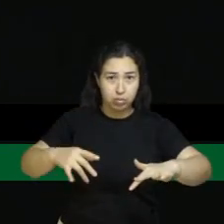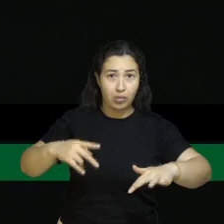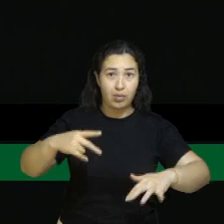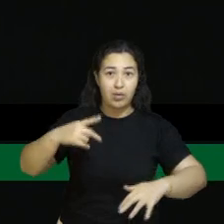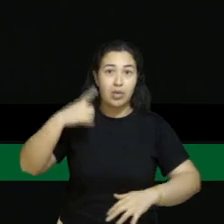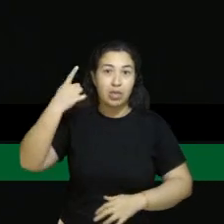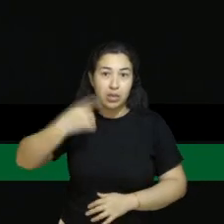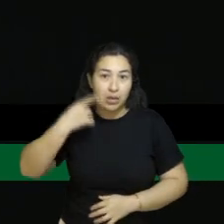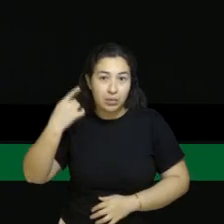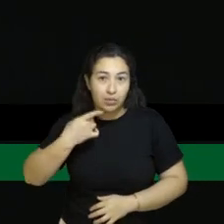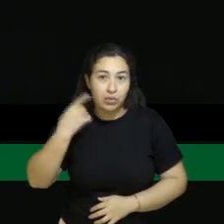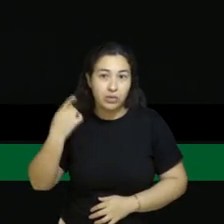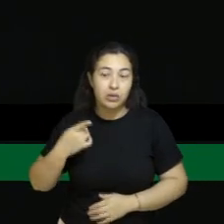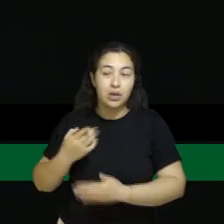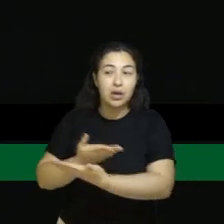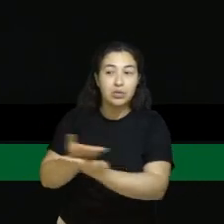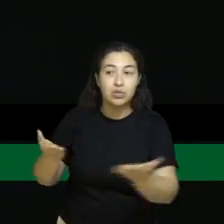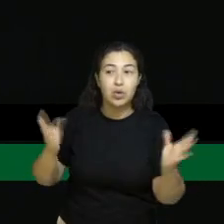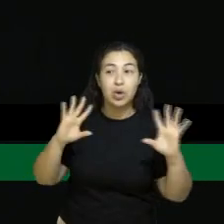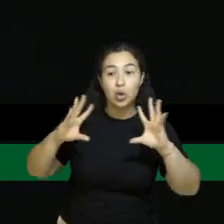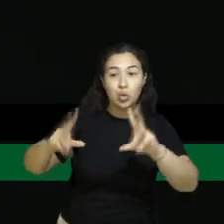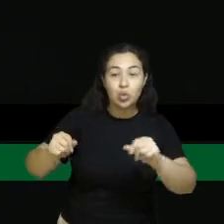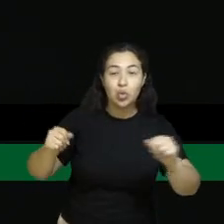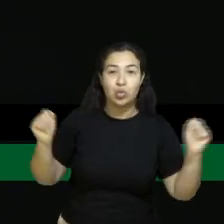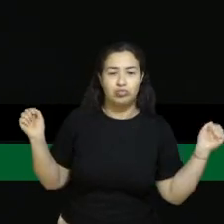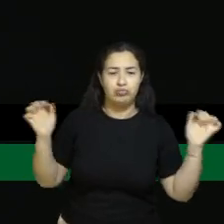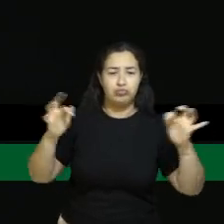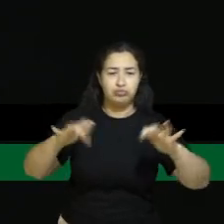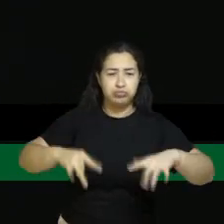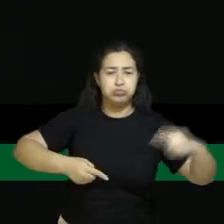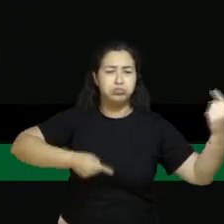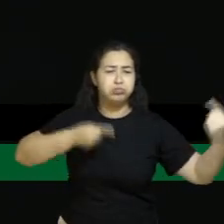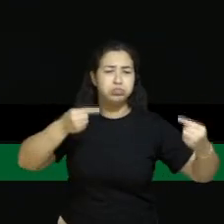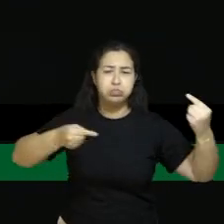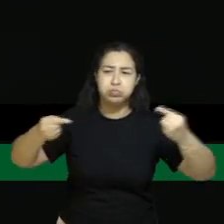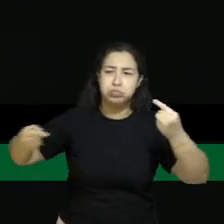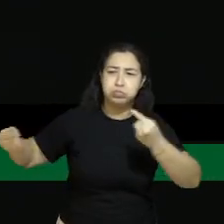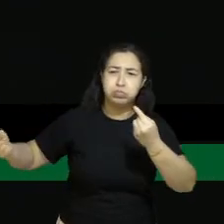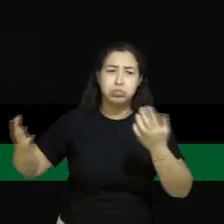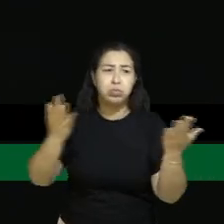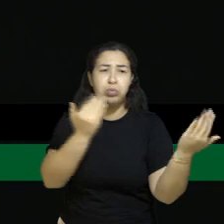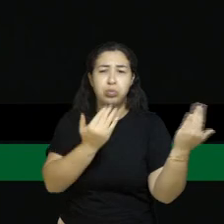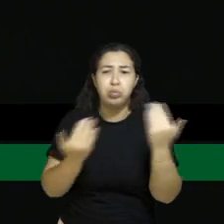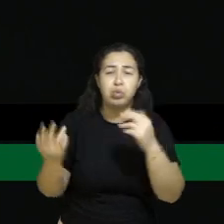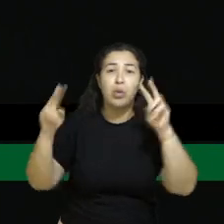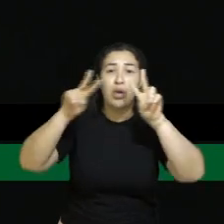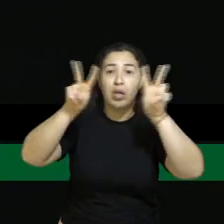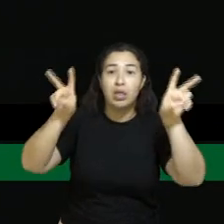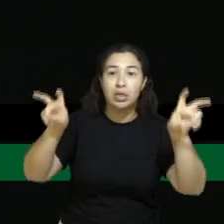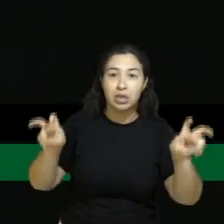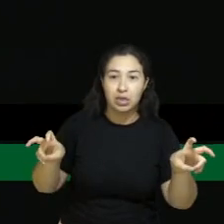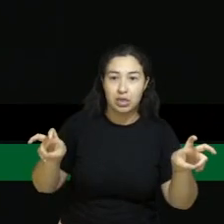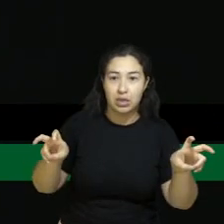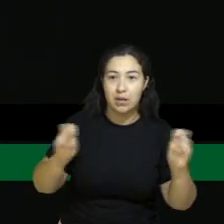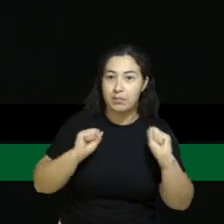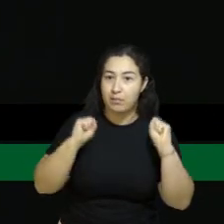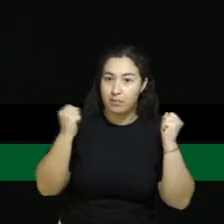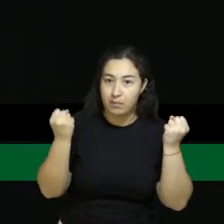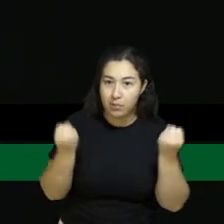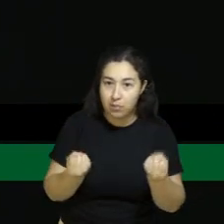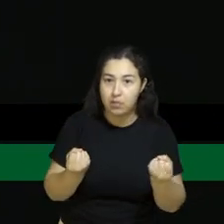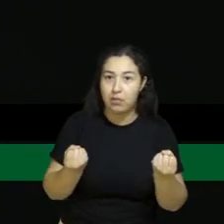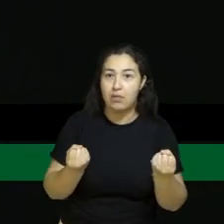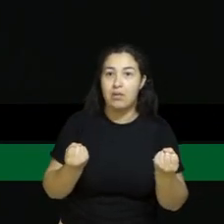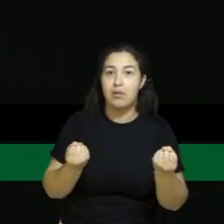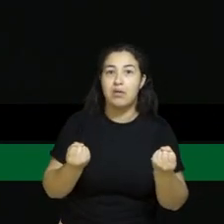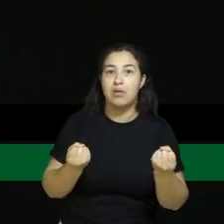que nós possamos dialogar sobre as nossas pautas comuns e fazer enfrentamentos na busca dos direitos